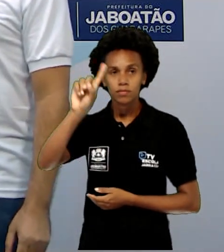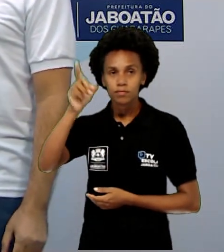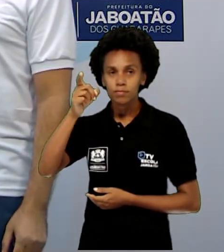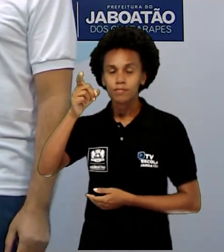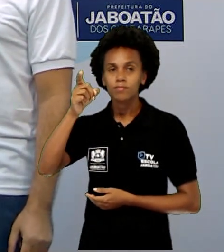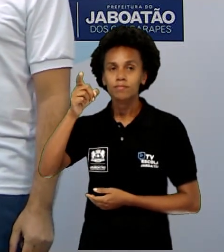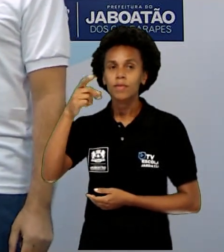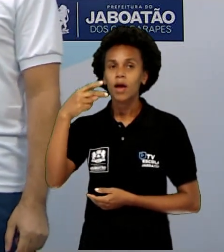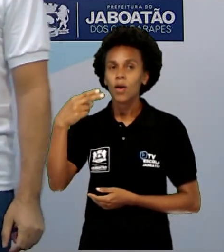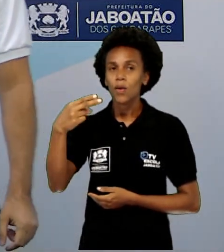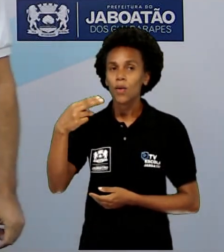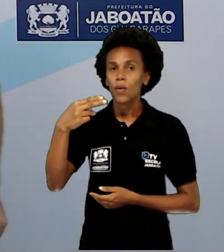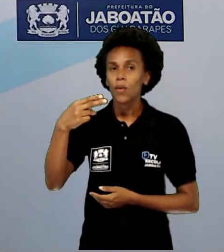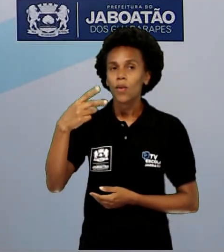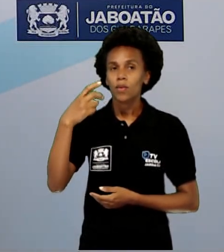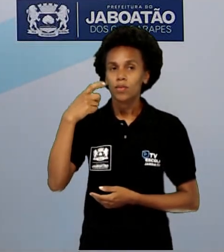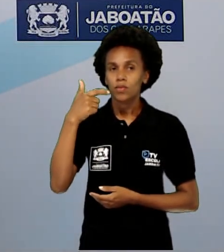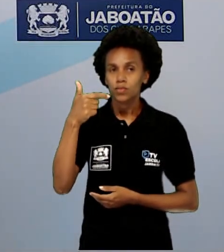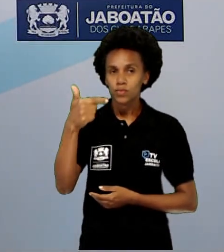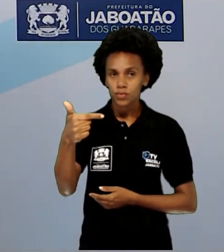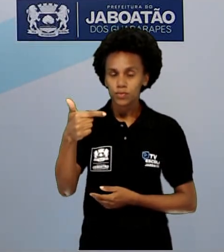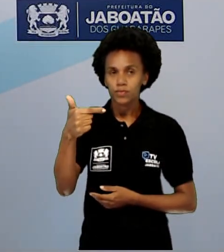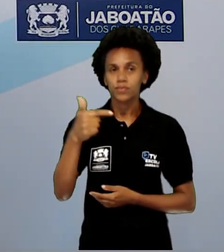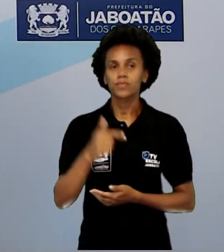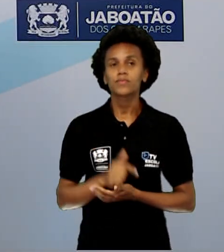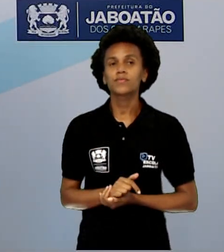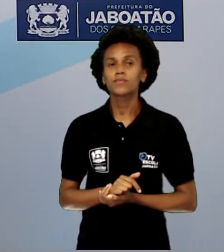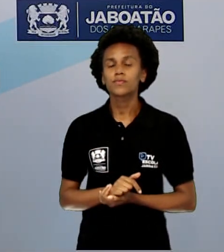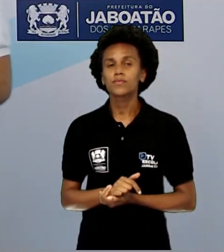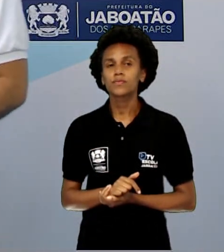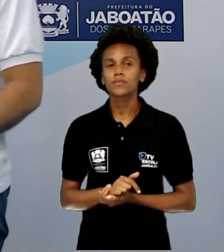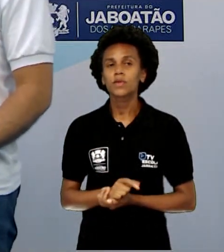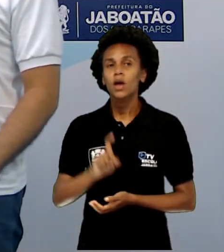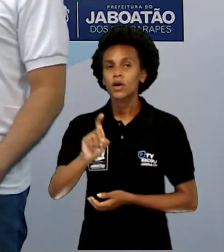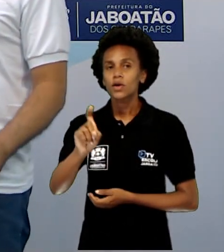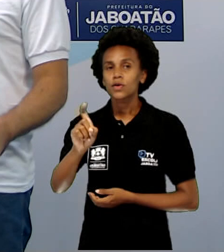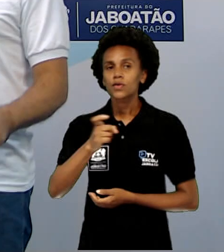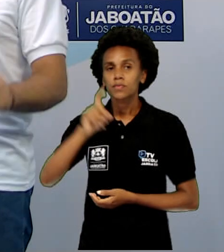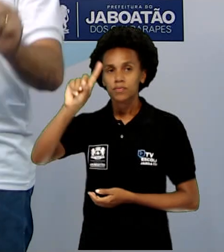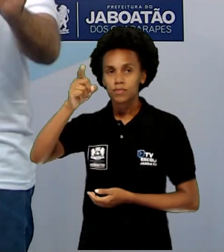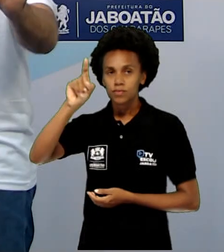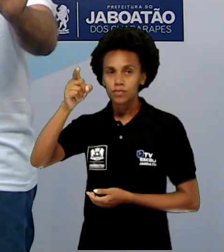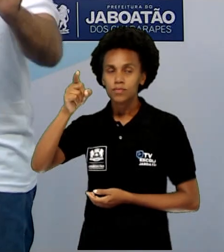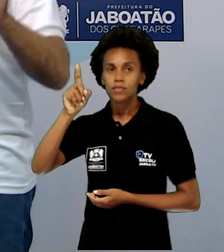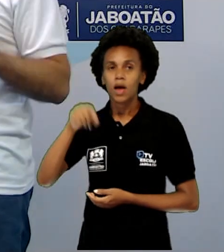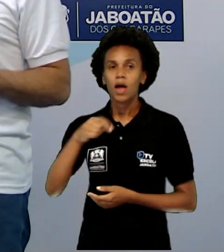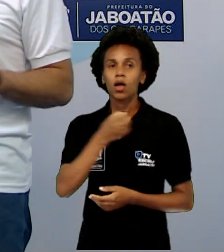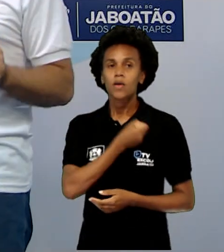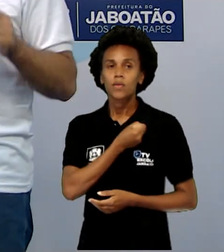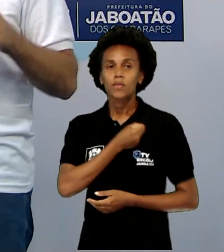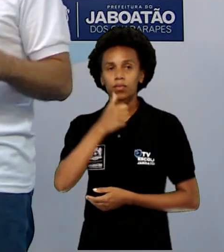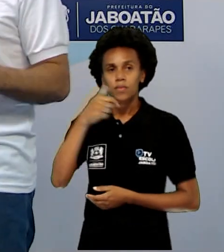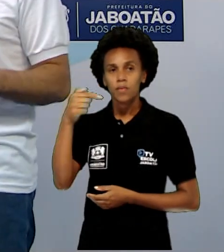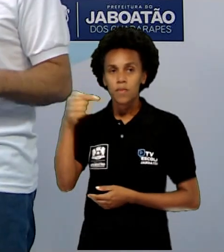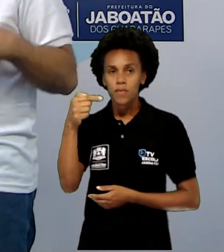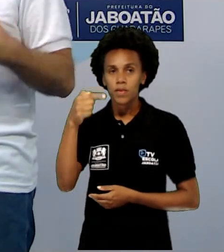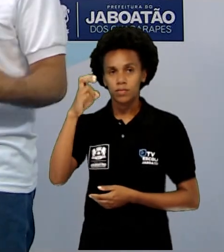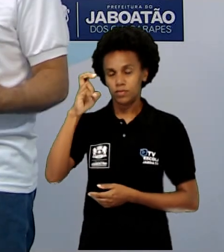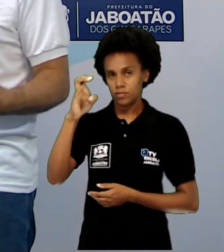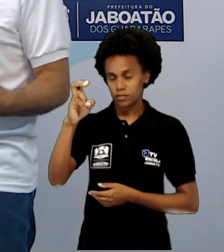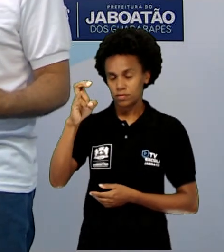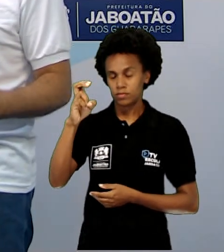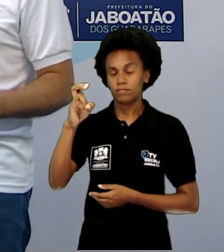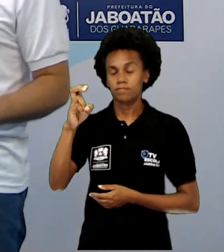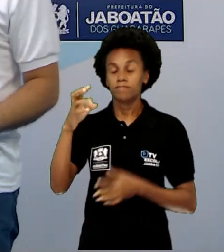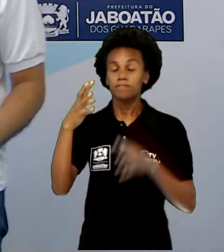2. O x duas linhas é o número menos 5. E aqui vale uma ressalva, vale um cuidado, uma